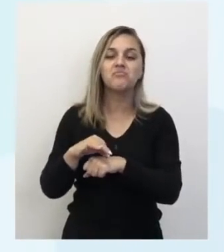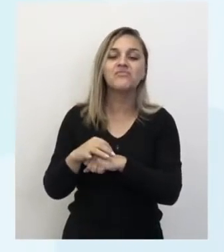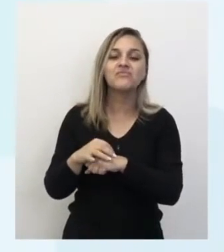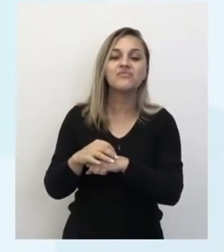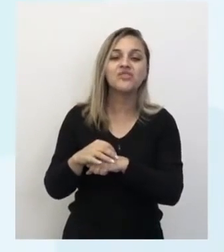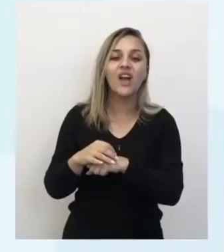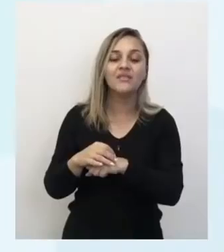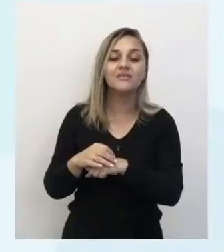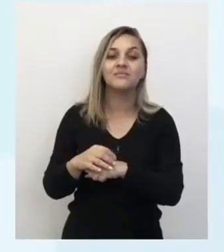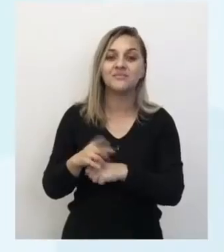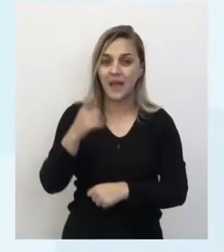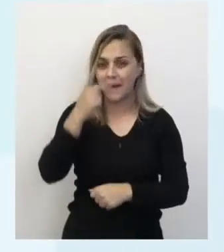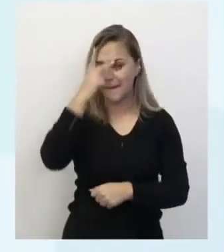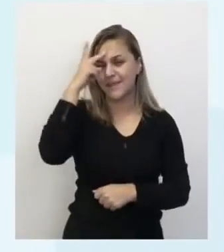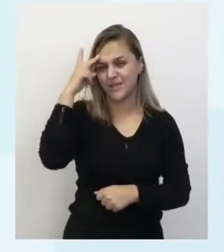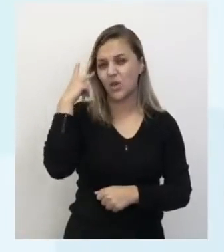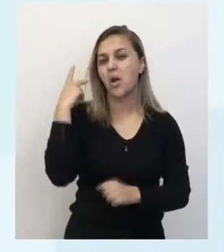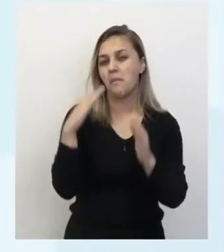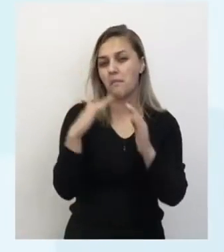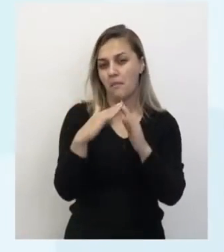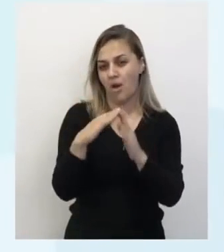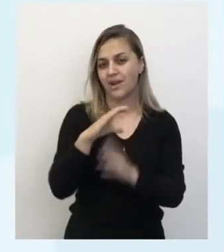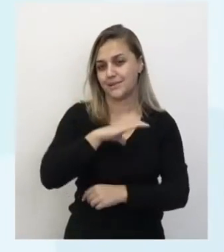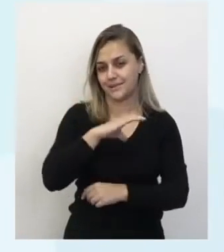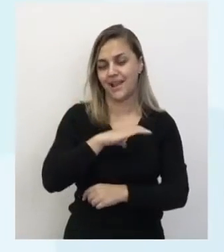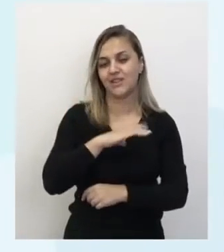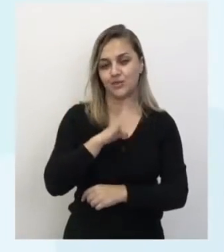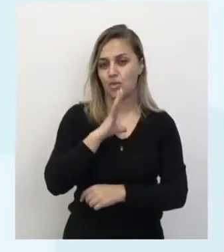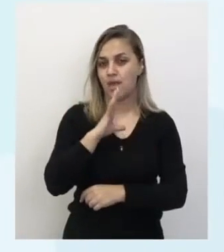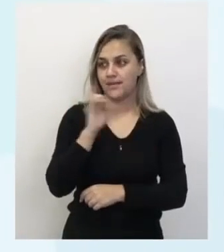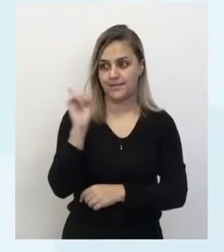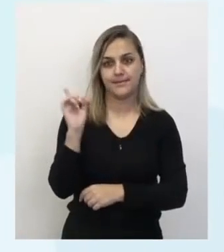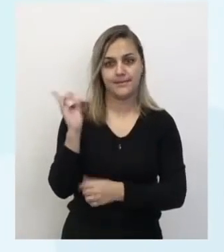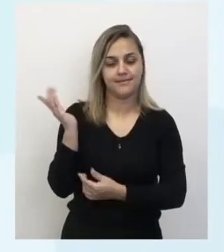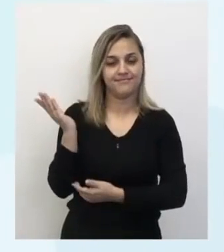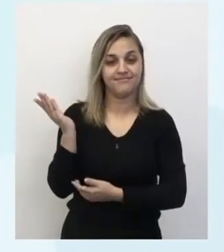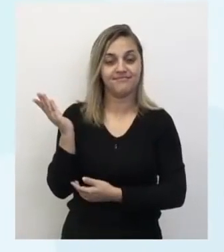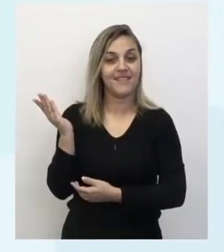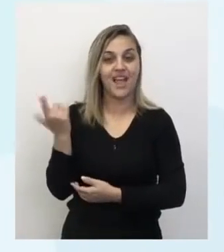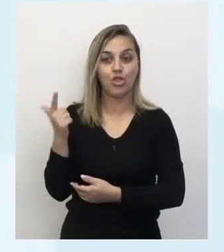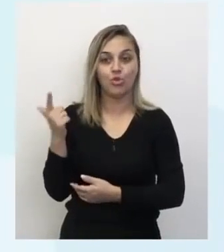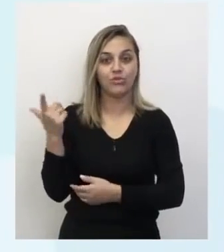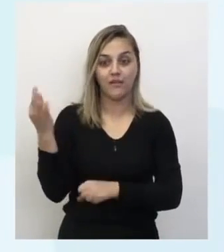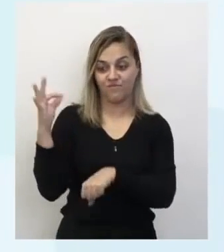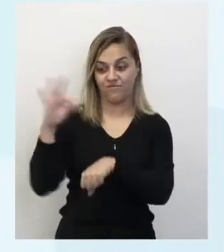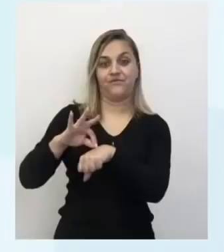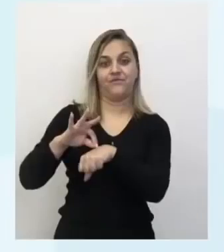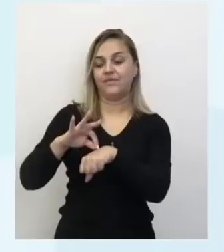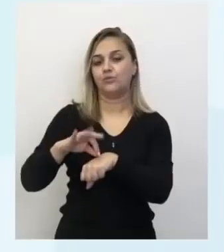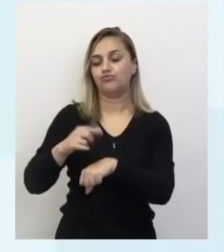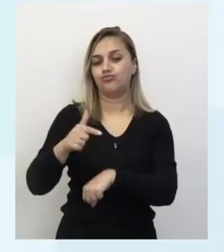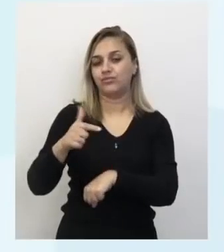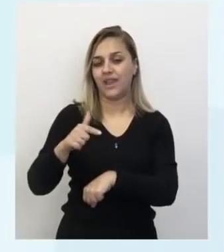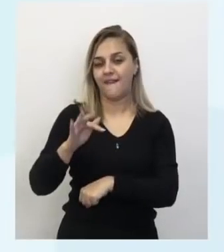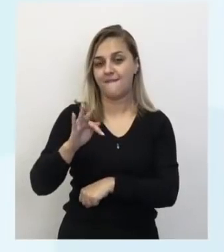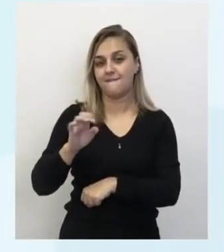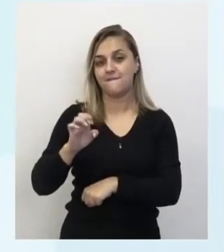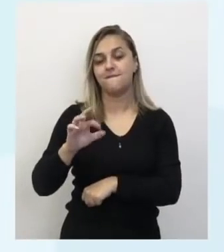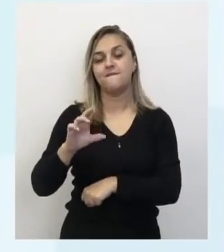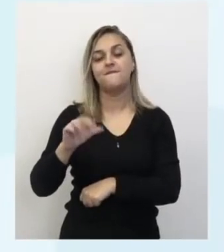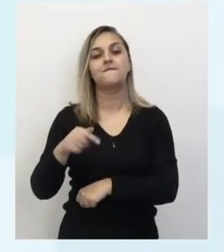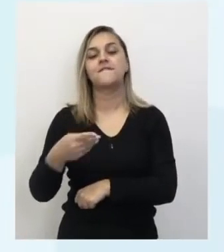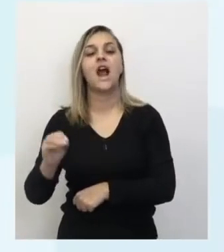que é do interiorzão deve conhecer bastante, as abelhas sem ferrão, né? Que você consegue manipular com maior tranquilidade. São as nossas